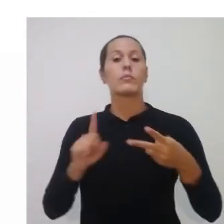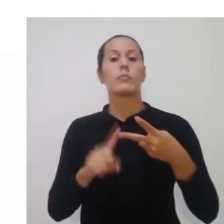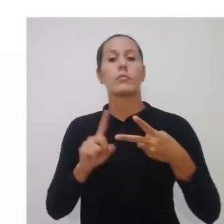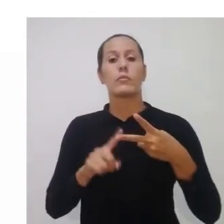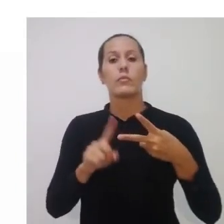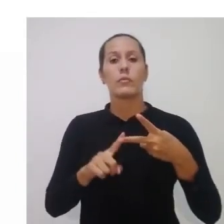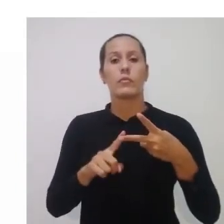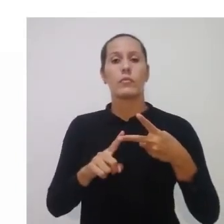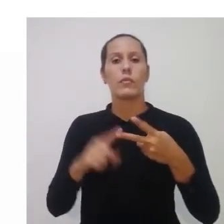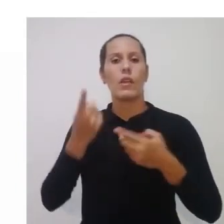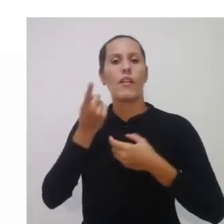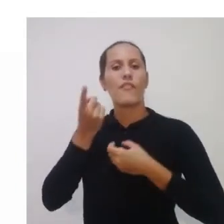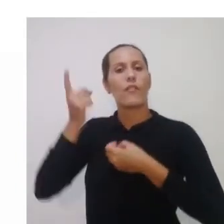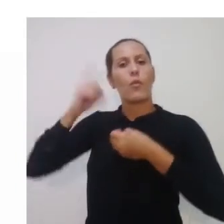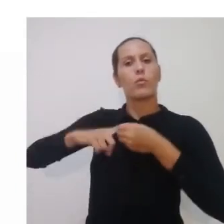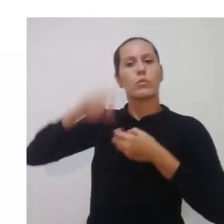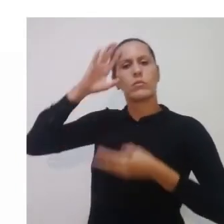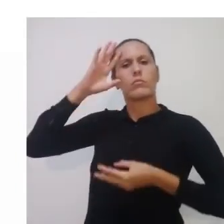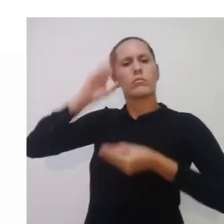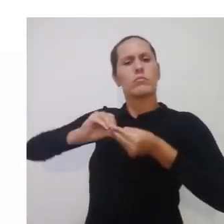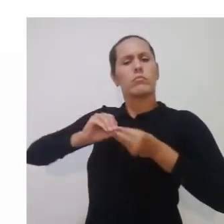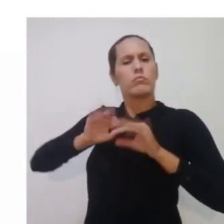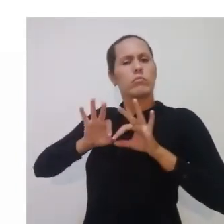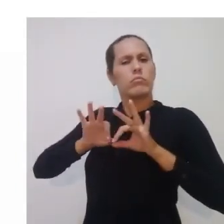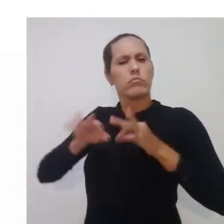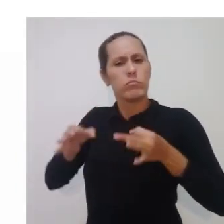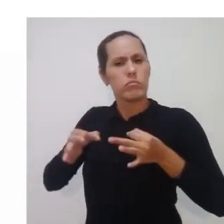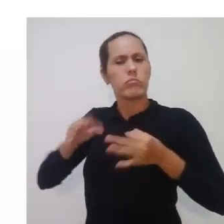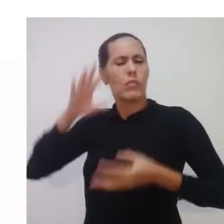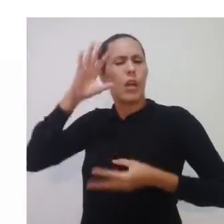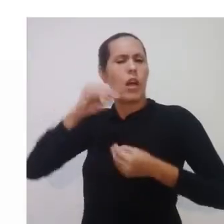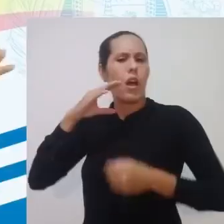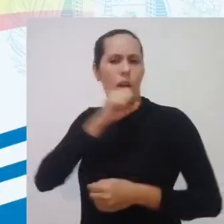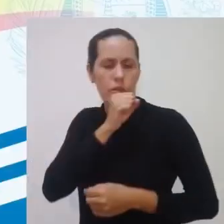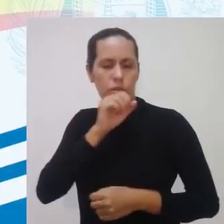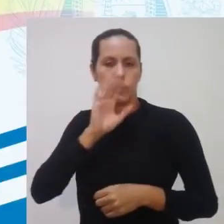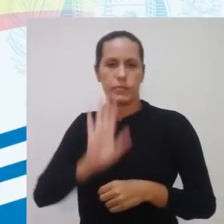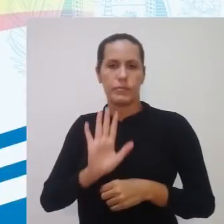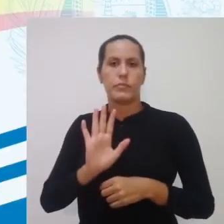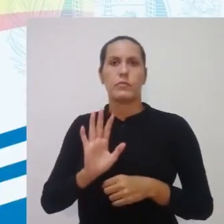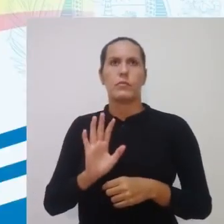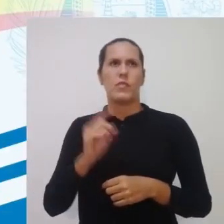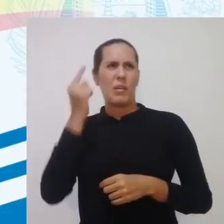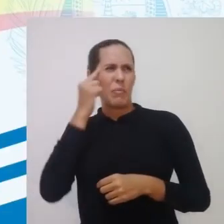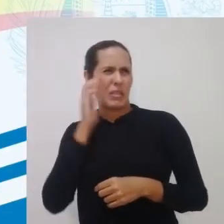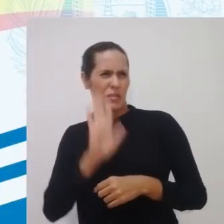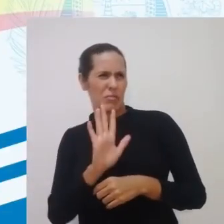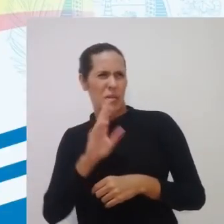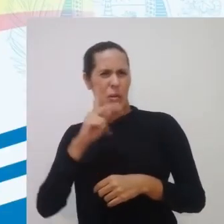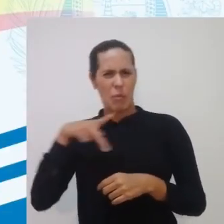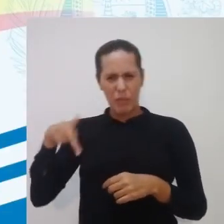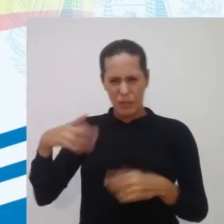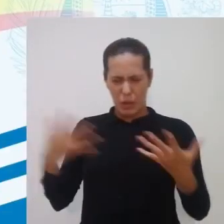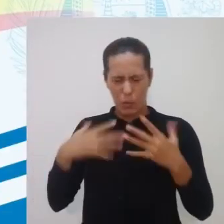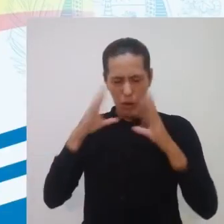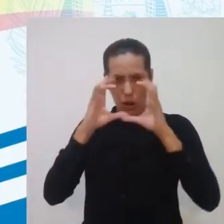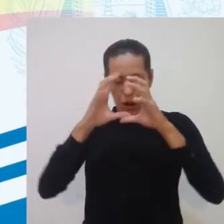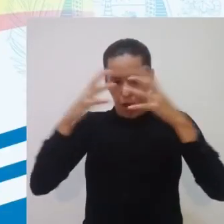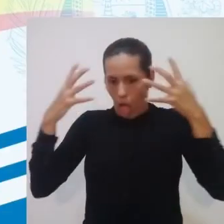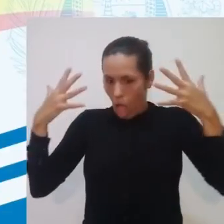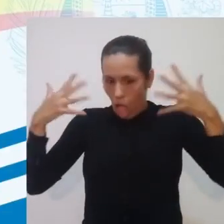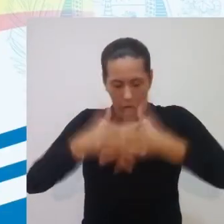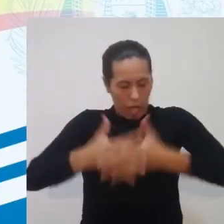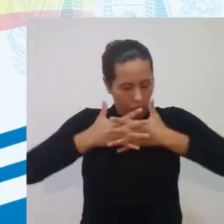segunda é uma recapitulação breve, sucinta. Você pode pensar agora: nossa, Raíssa, complicou